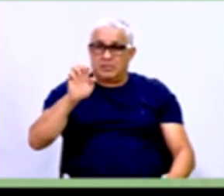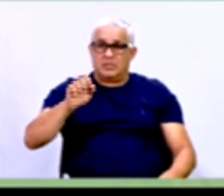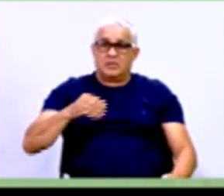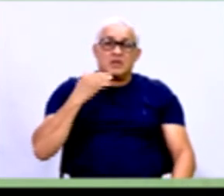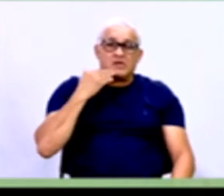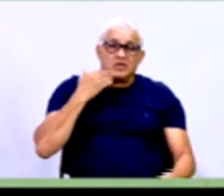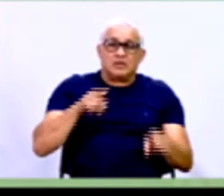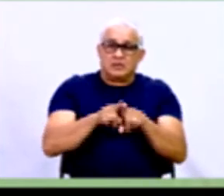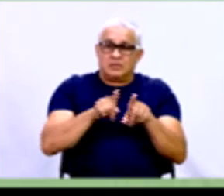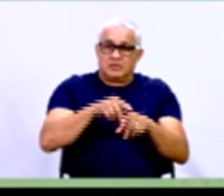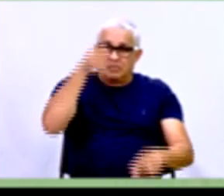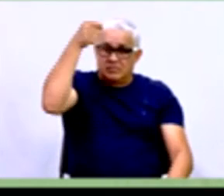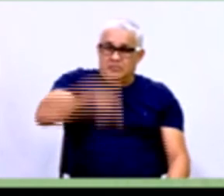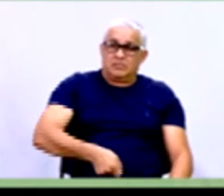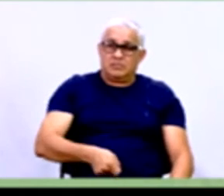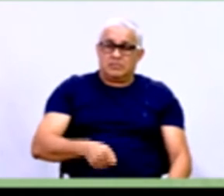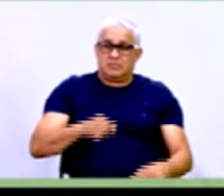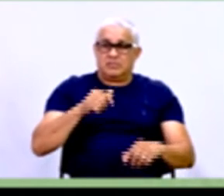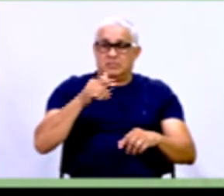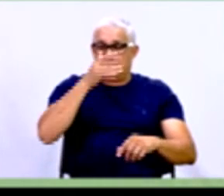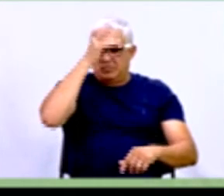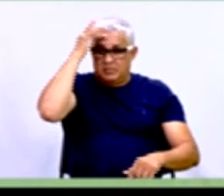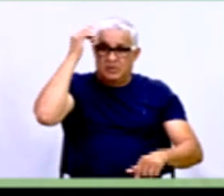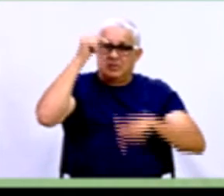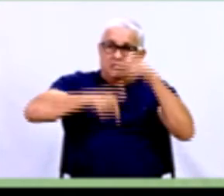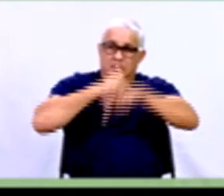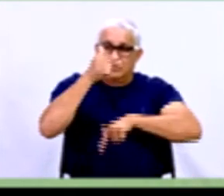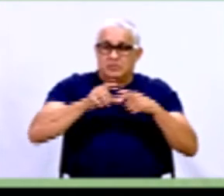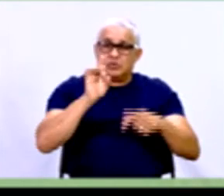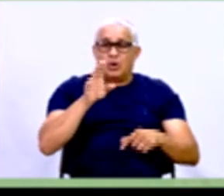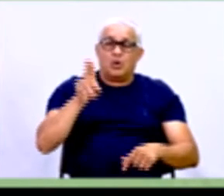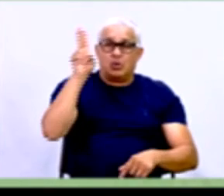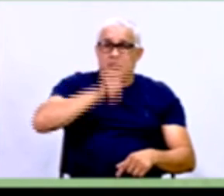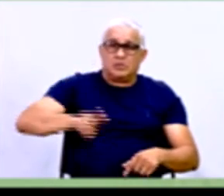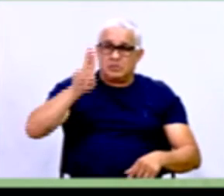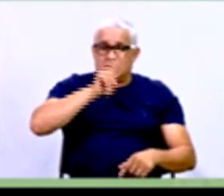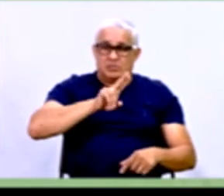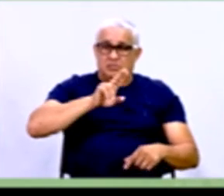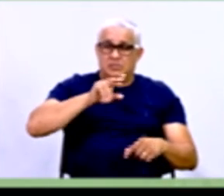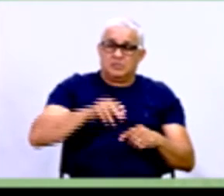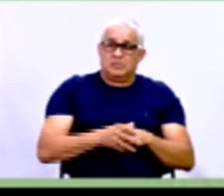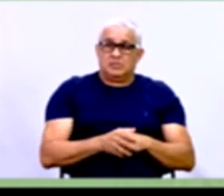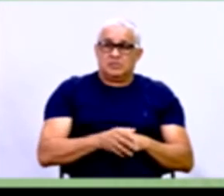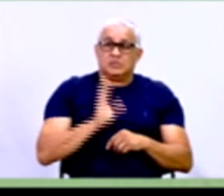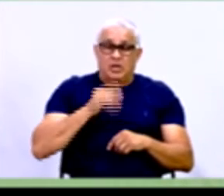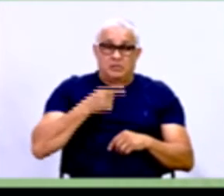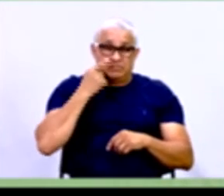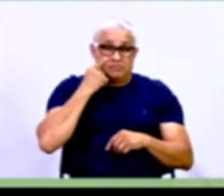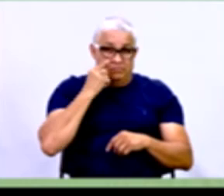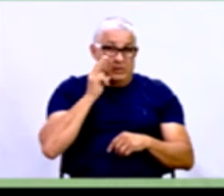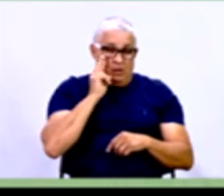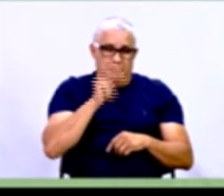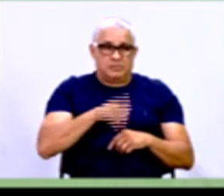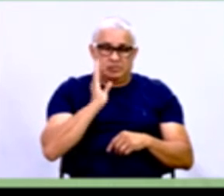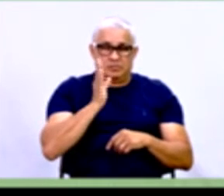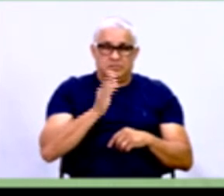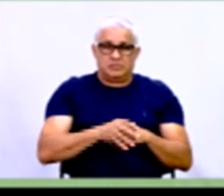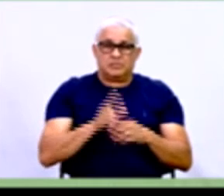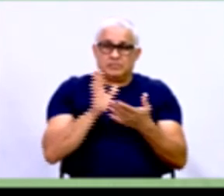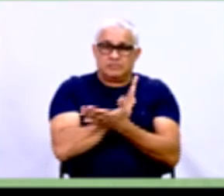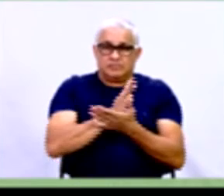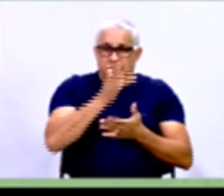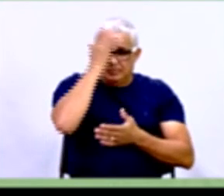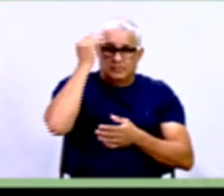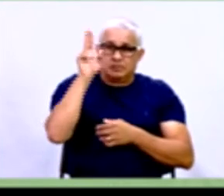empregado. Utilizar o EPI apenas para a finalidade a que se destina. Já observei uma vez, professor Willis, algumas